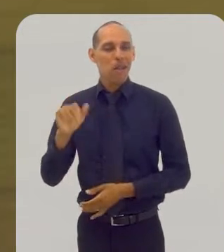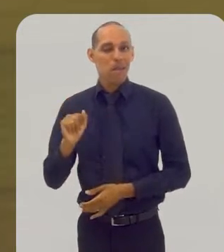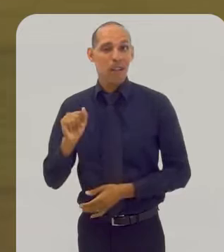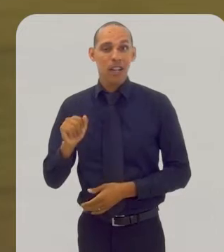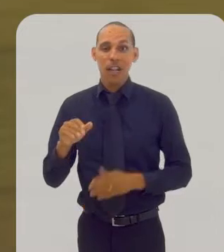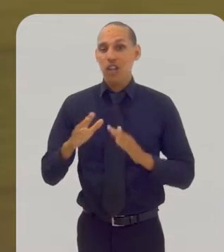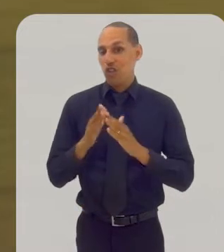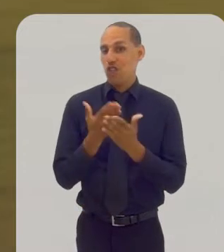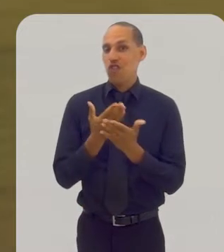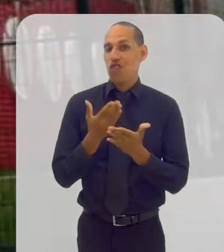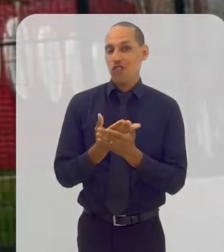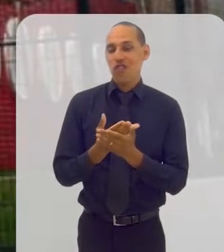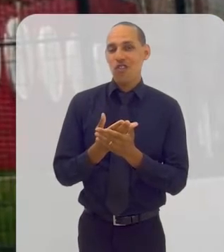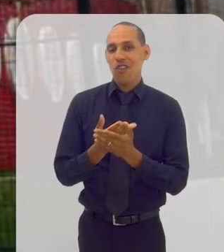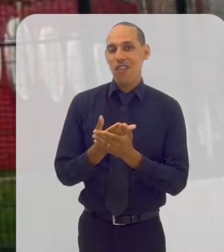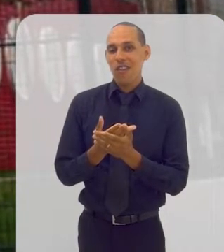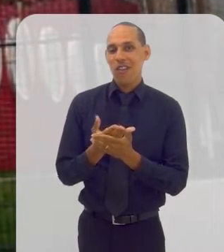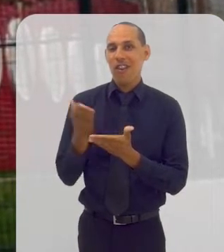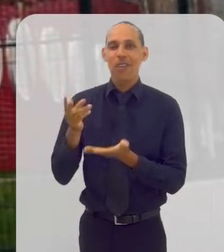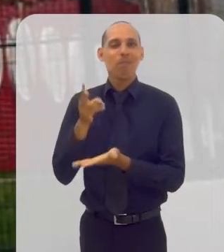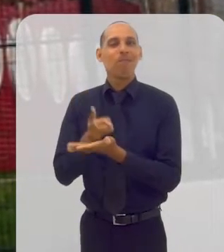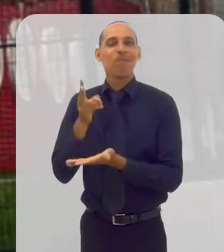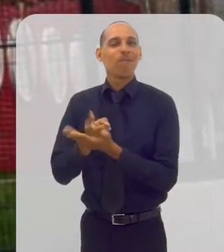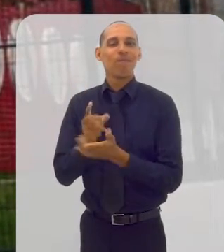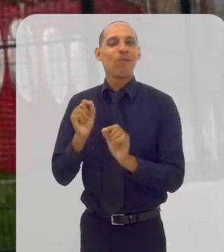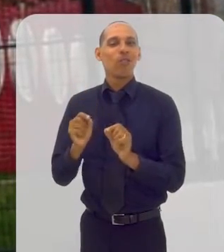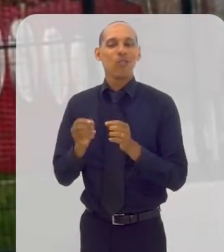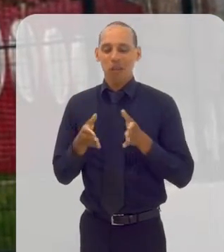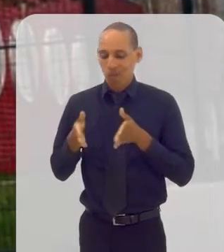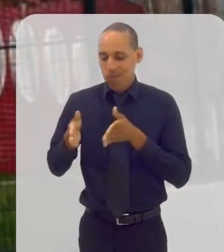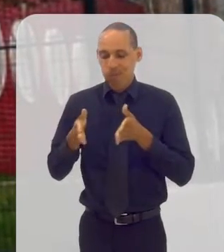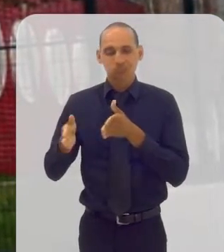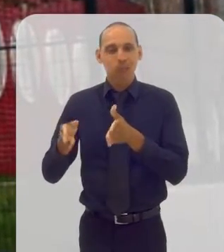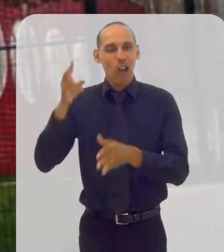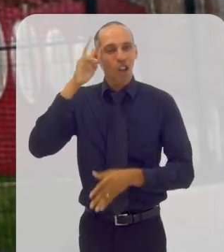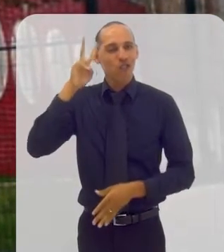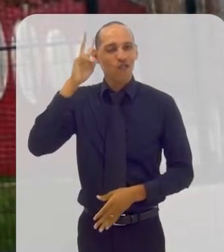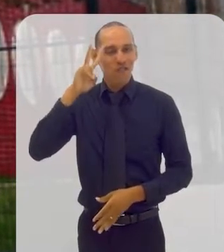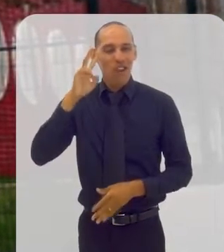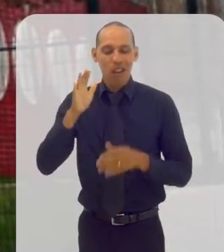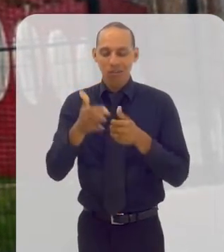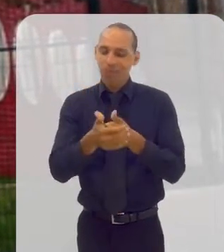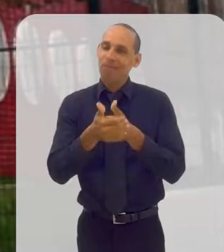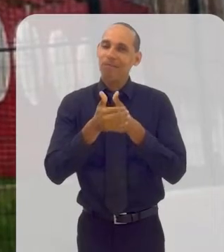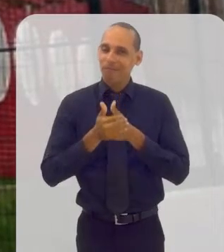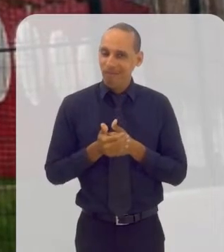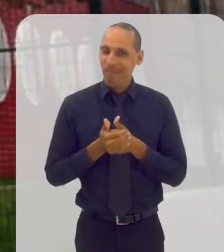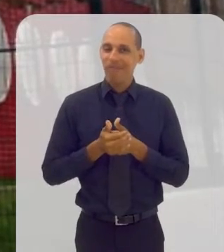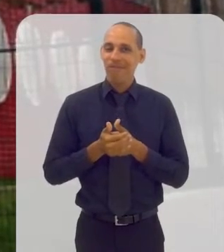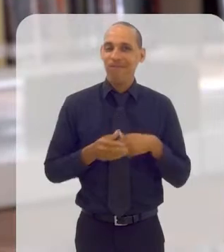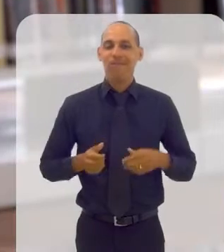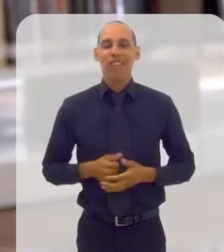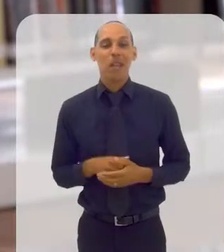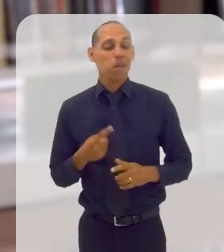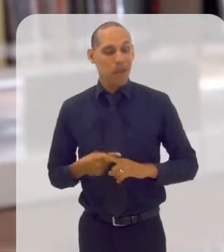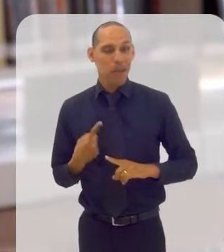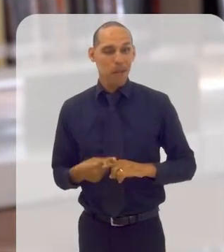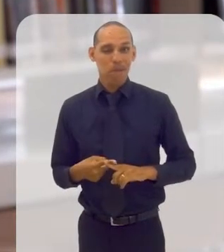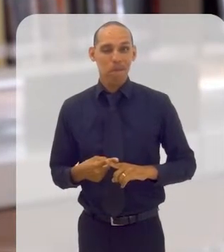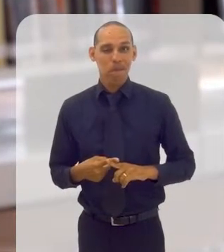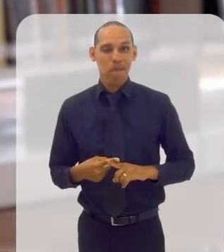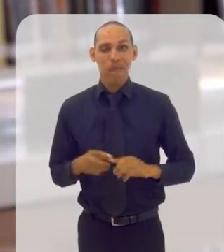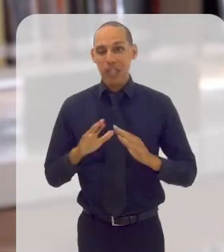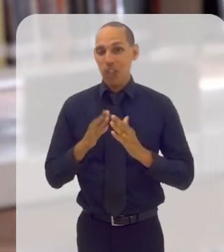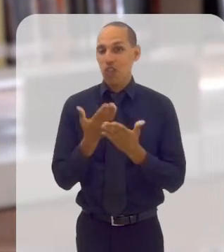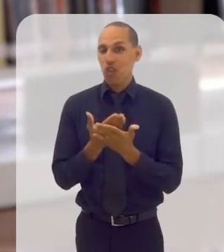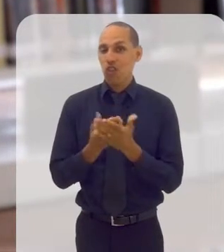E a Escola Municipal Tia Seata, ela segue essa trajetória histórica de acolhimento,